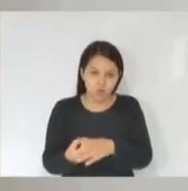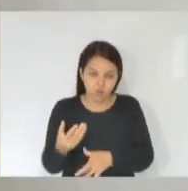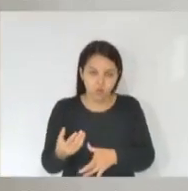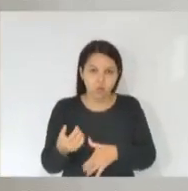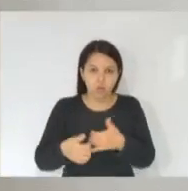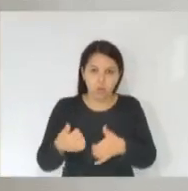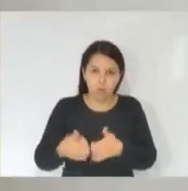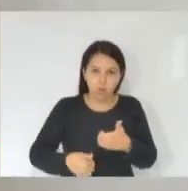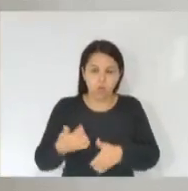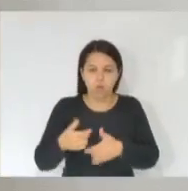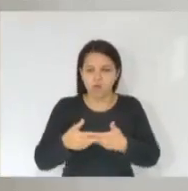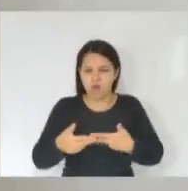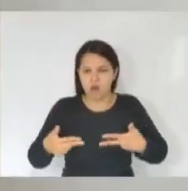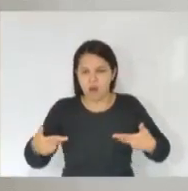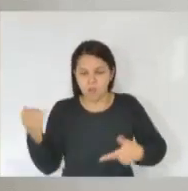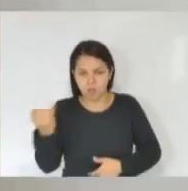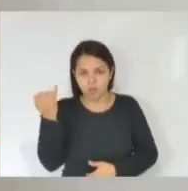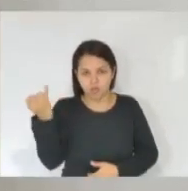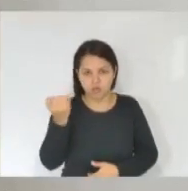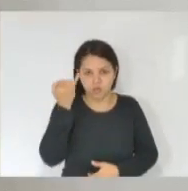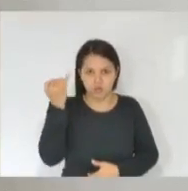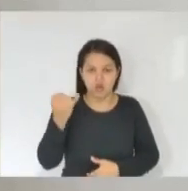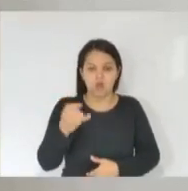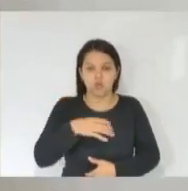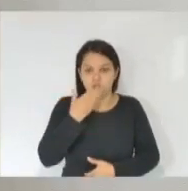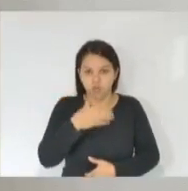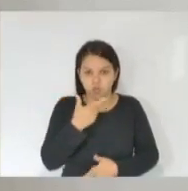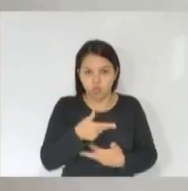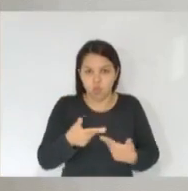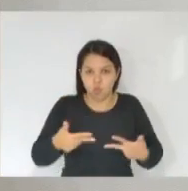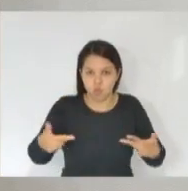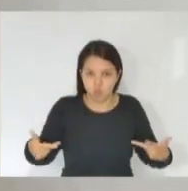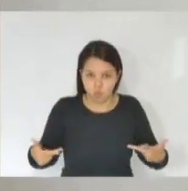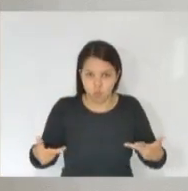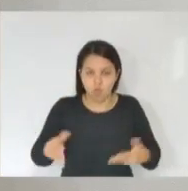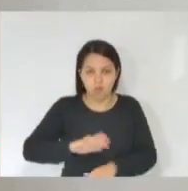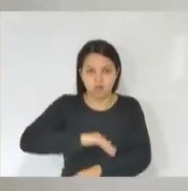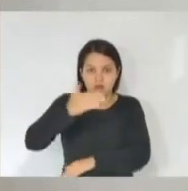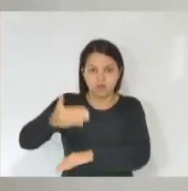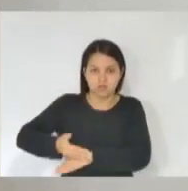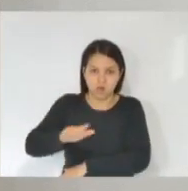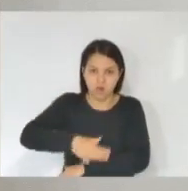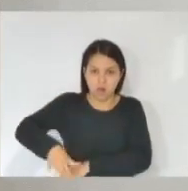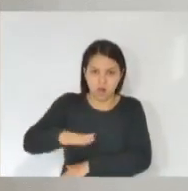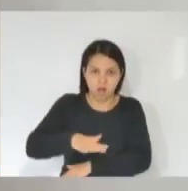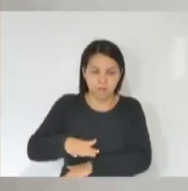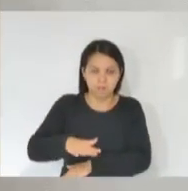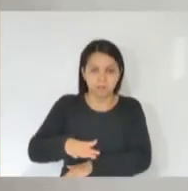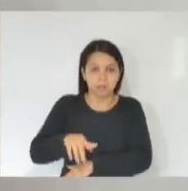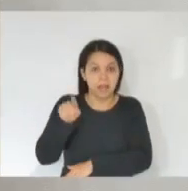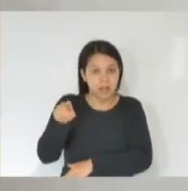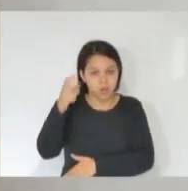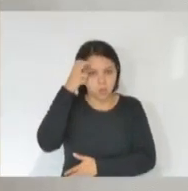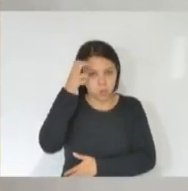fruticultura da serra, deputado Márcio Machado. e nenhuma dessas